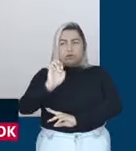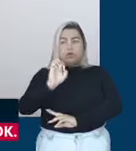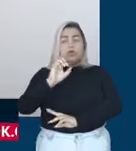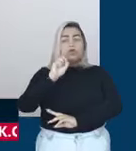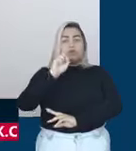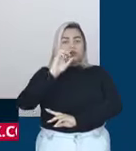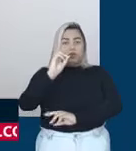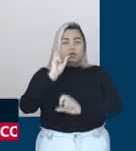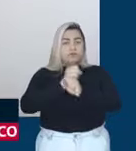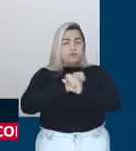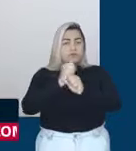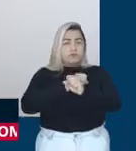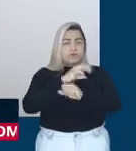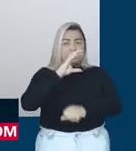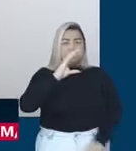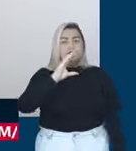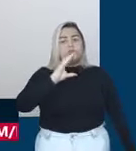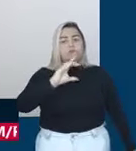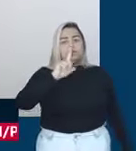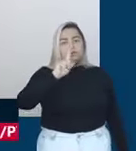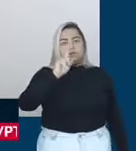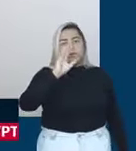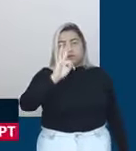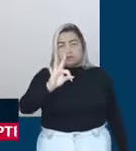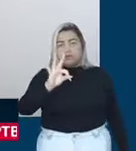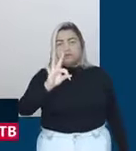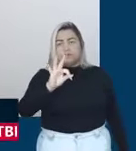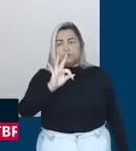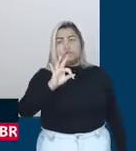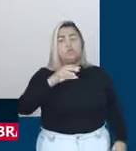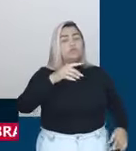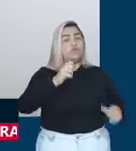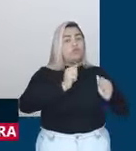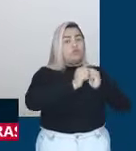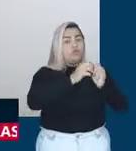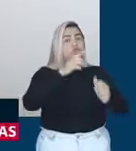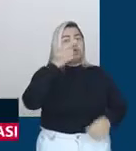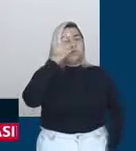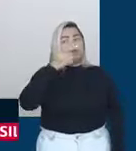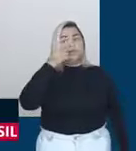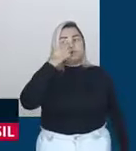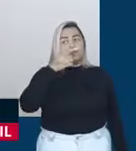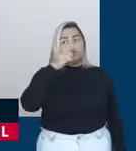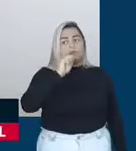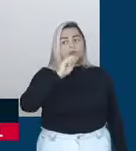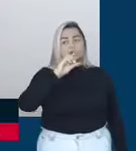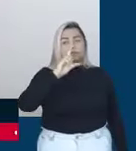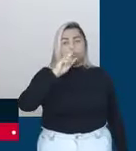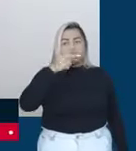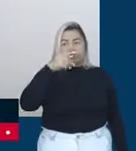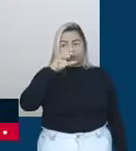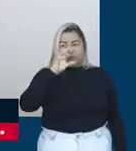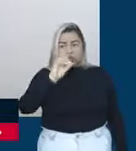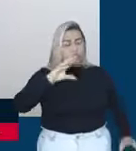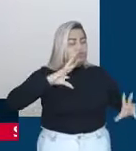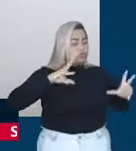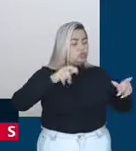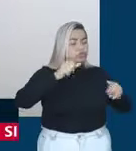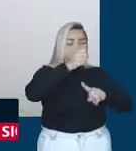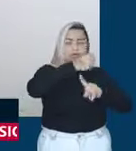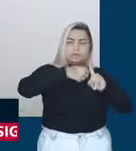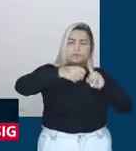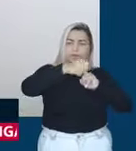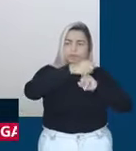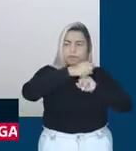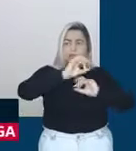CLT, junto também com o deputado Adão Preto e toda a sociedade